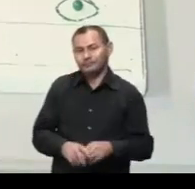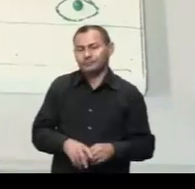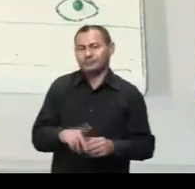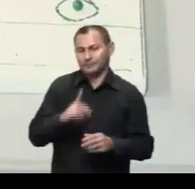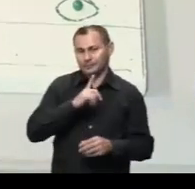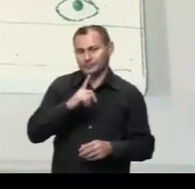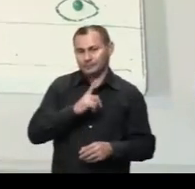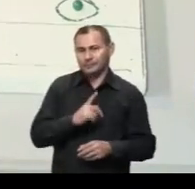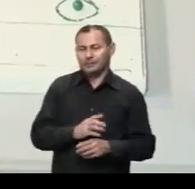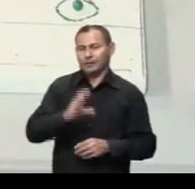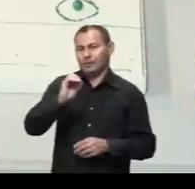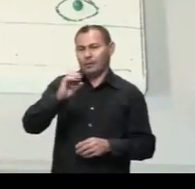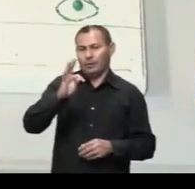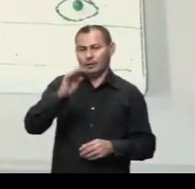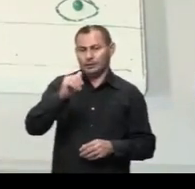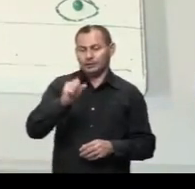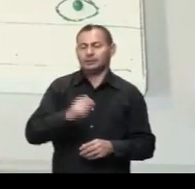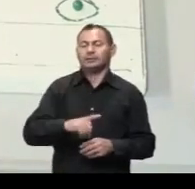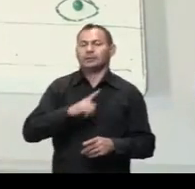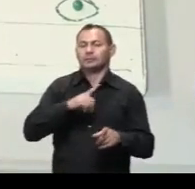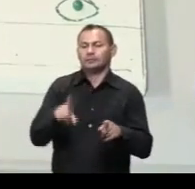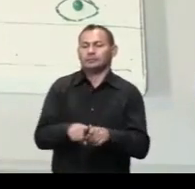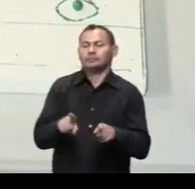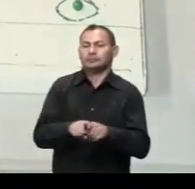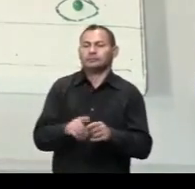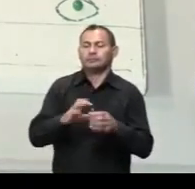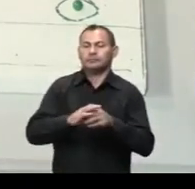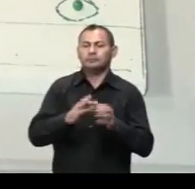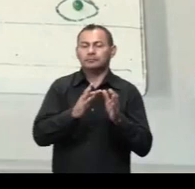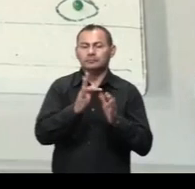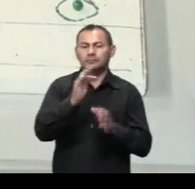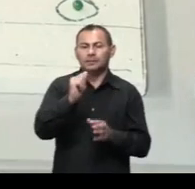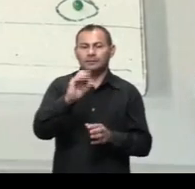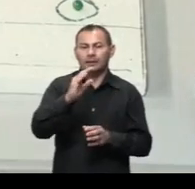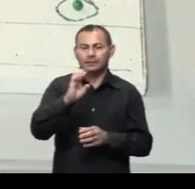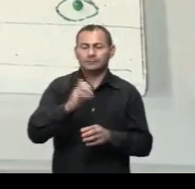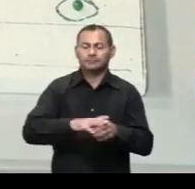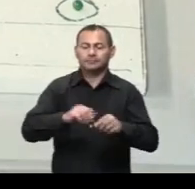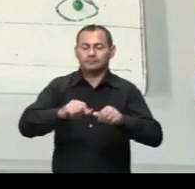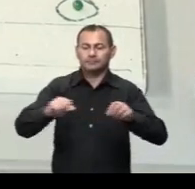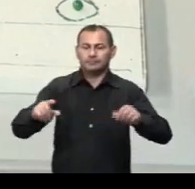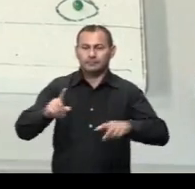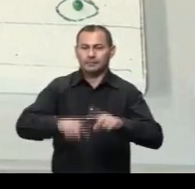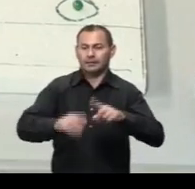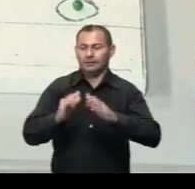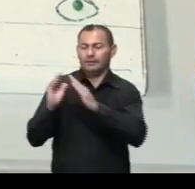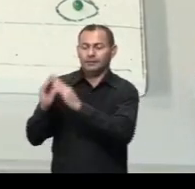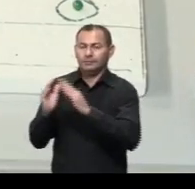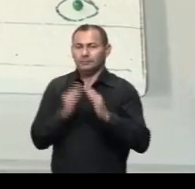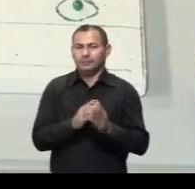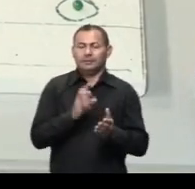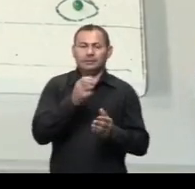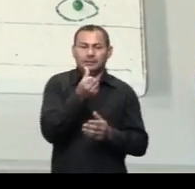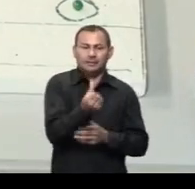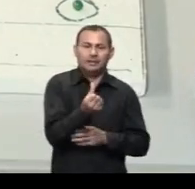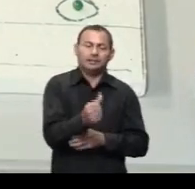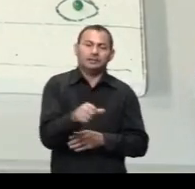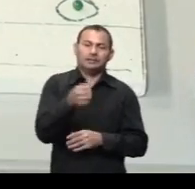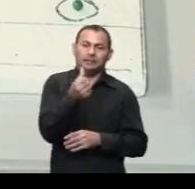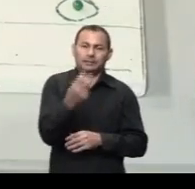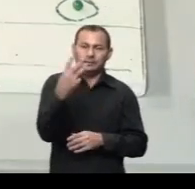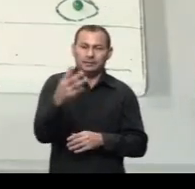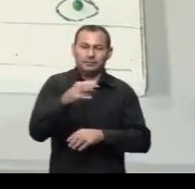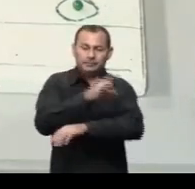Então, a gente tem as cotas, a gente tem que dessa face aqui, ó, do terreno vizinho, tem